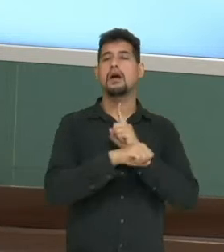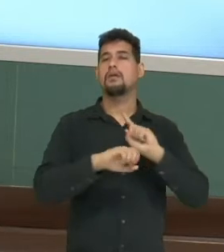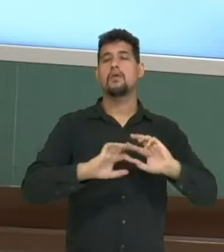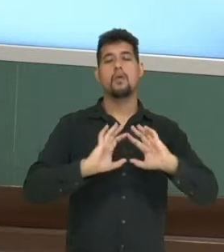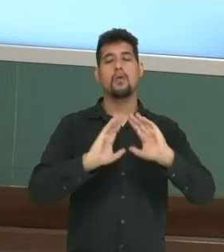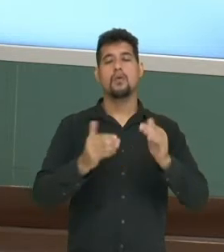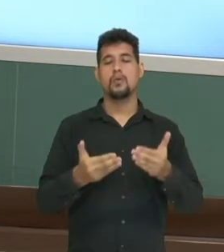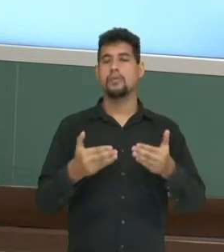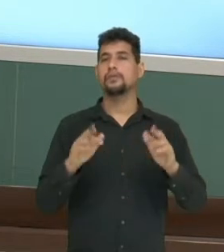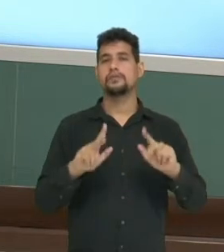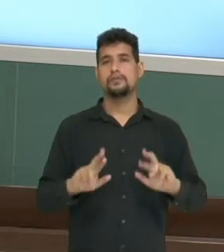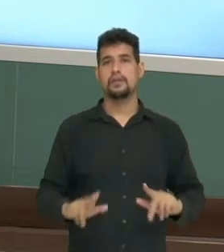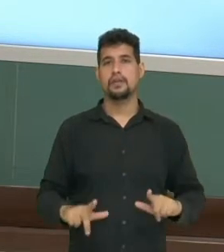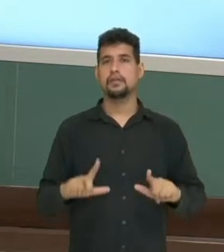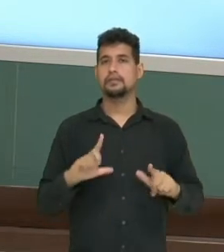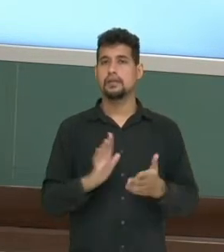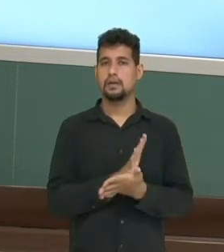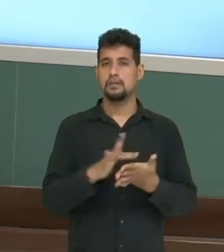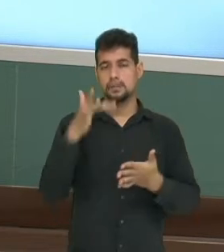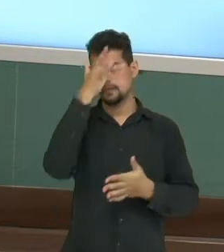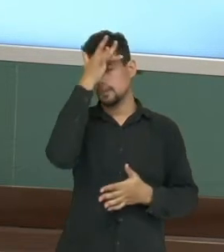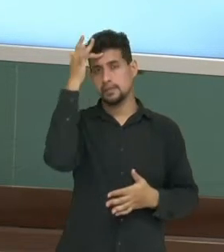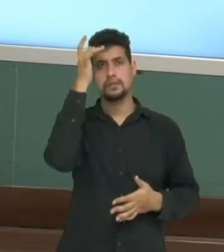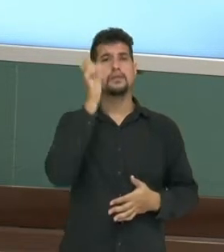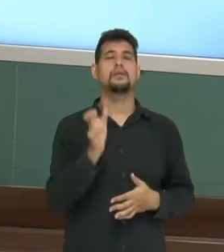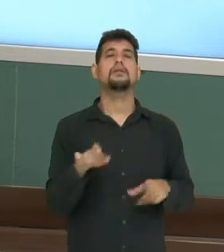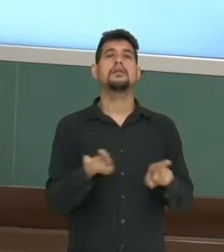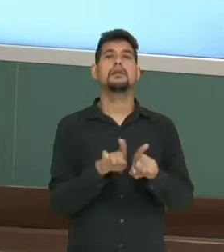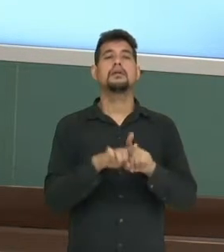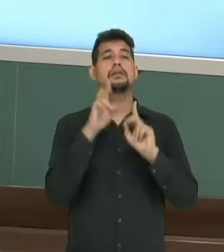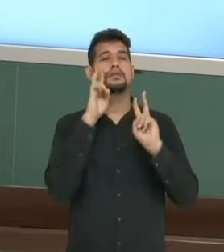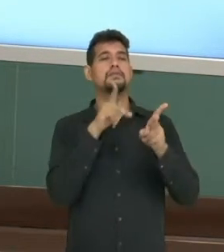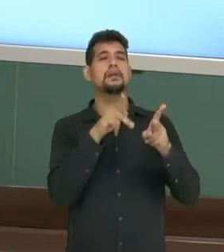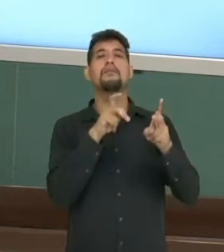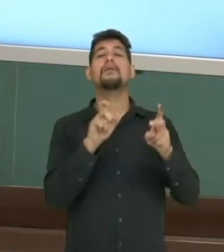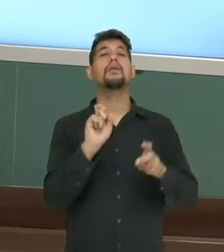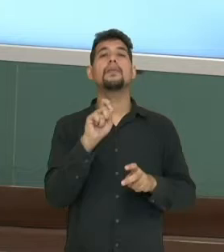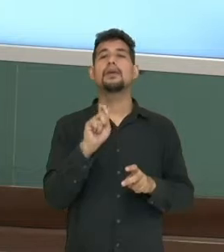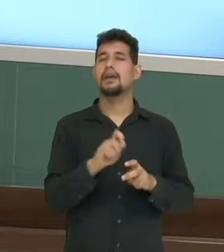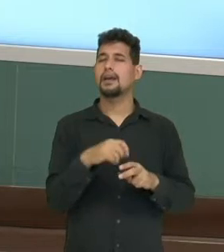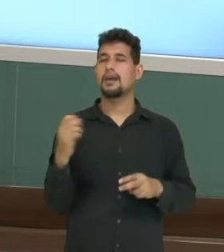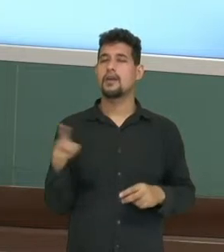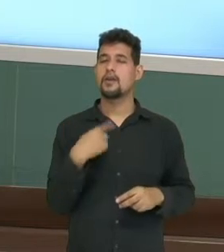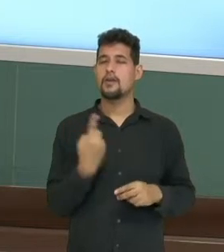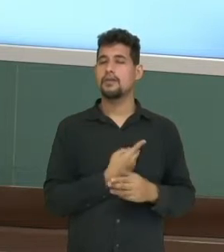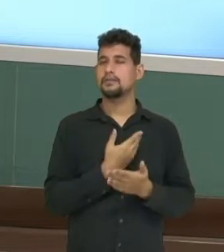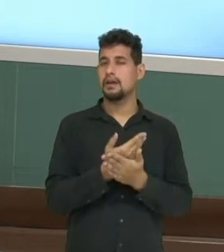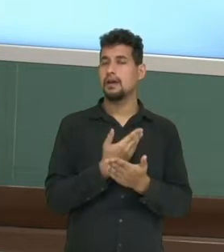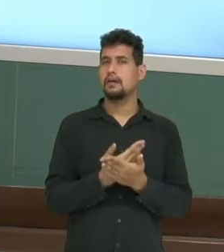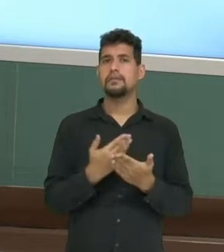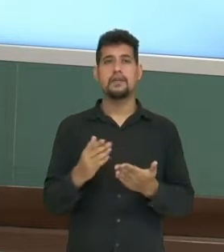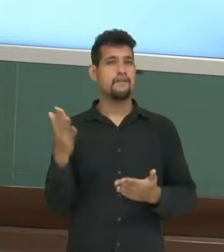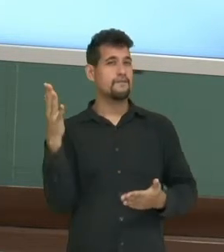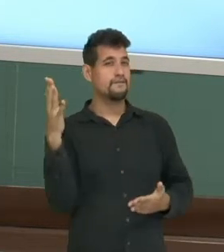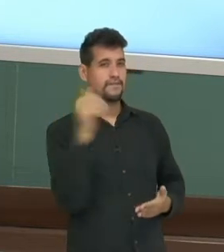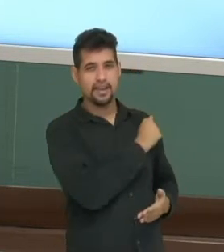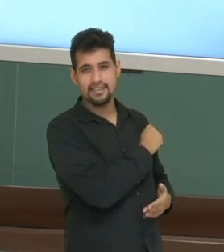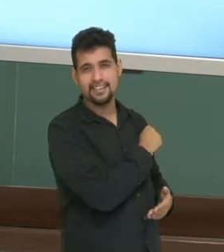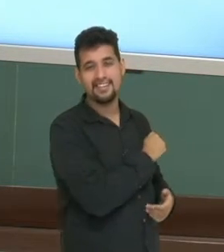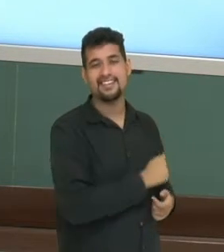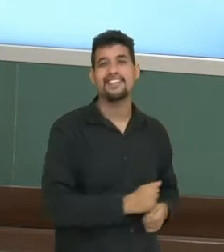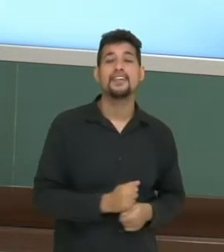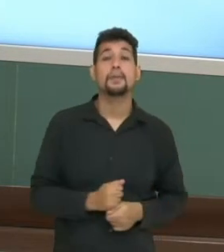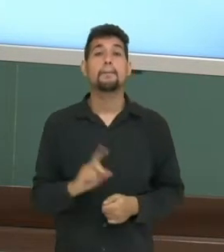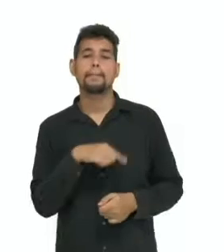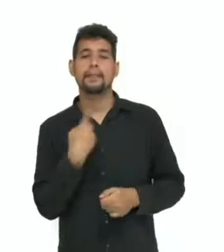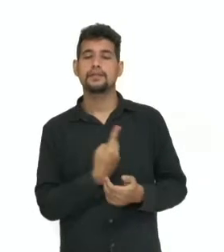grupos. Algumas dessas pessoas, nós vamos ver sobre elas nessa nossa aula, então vem com a gente. Para a